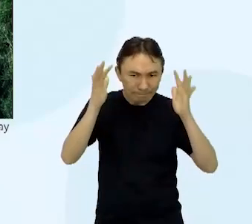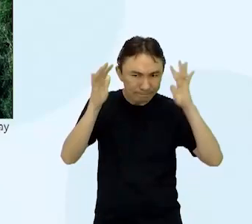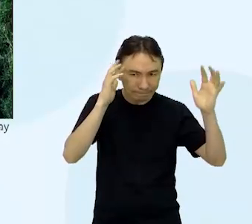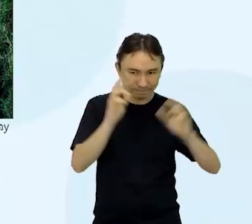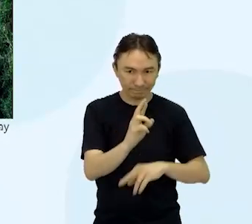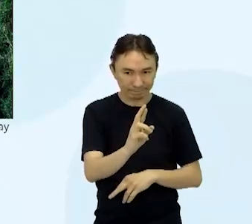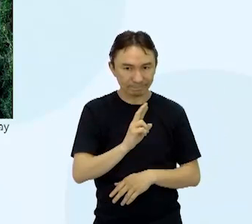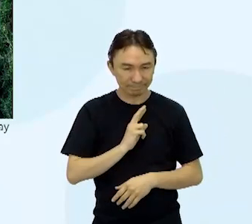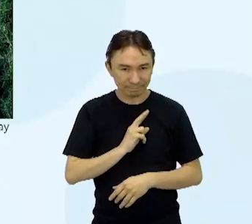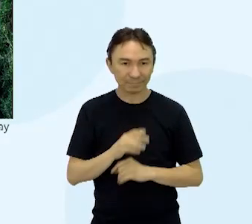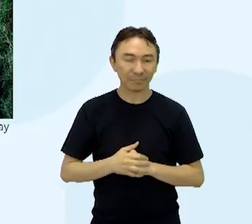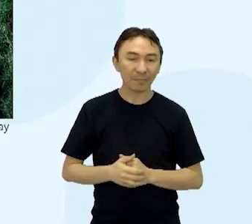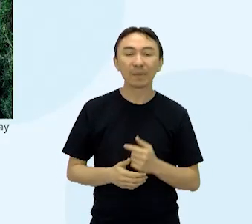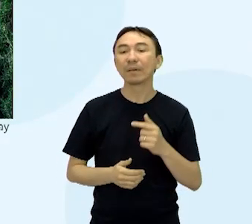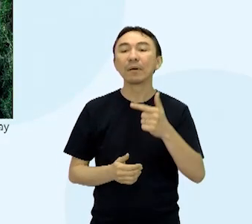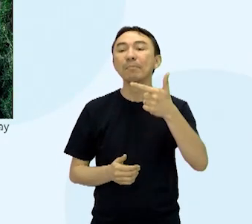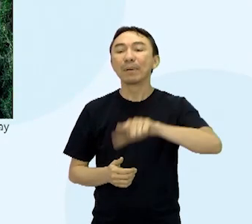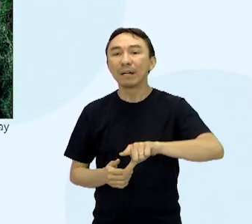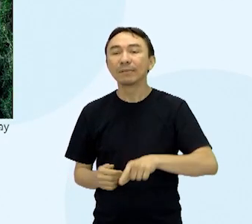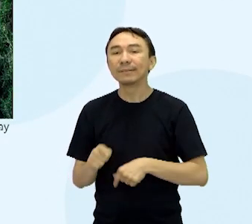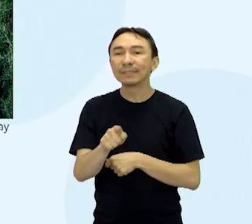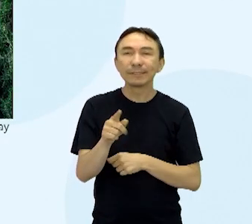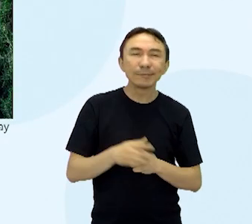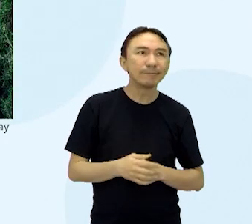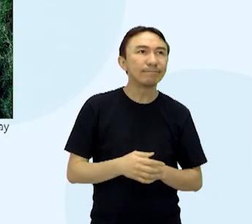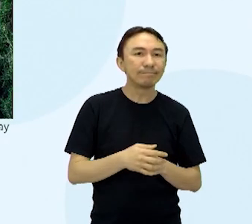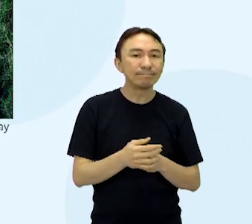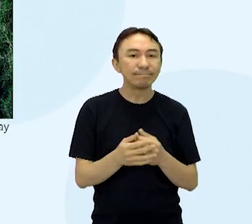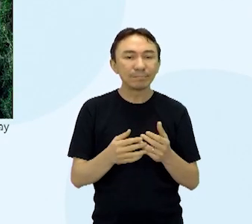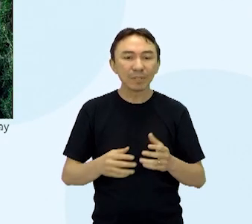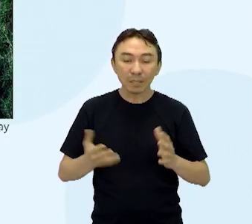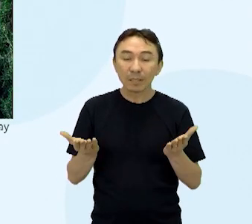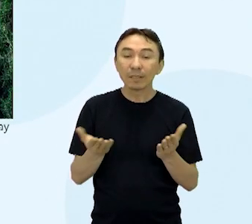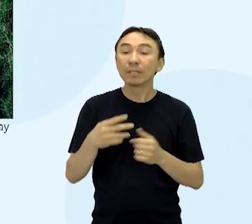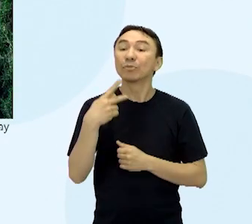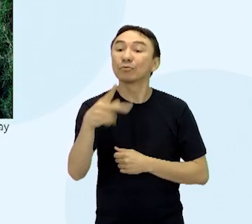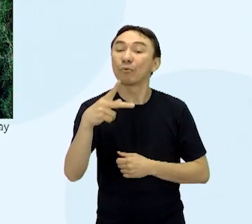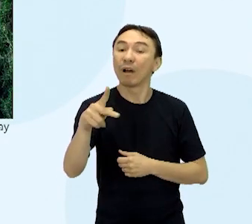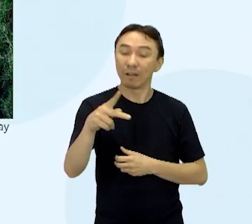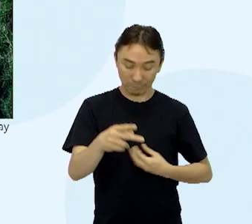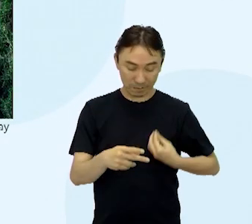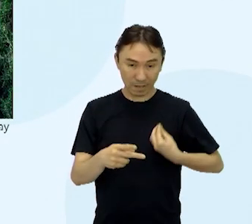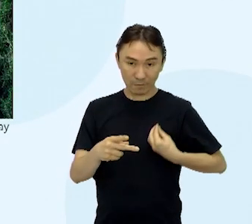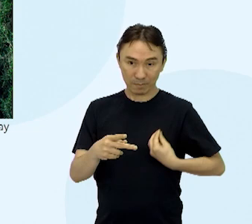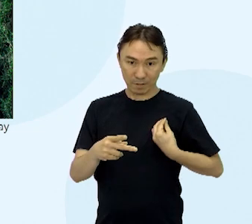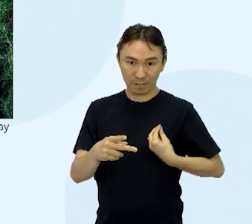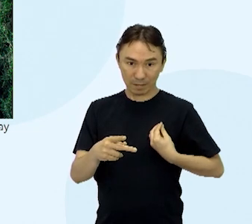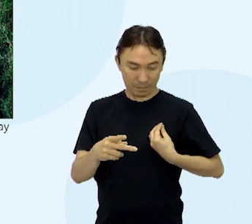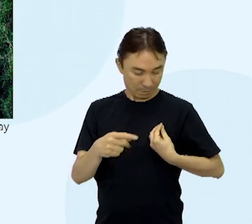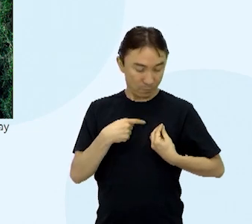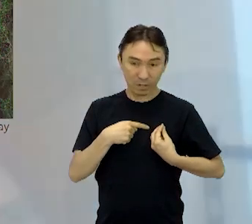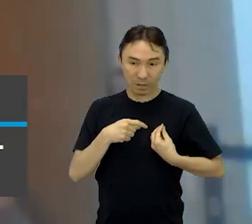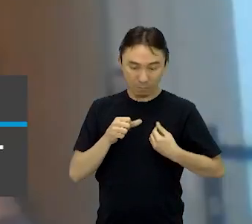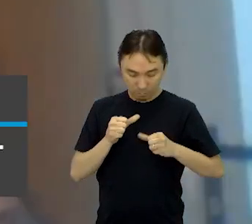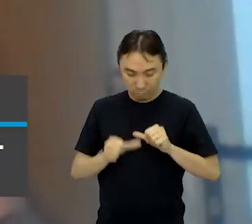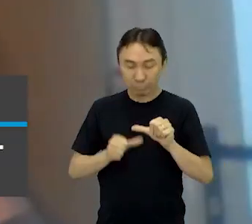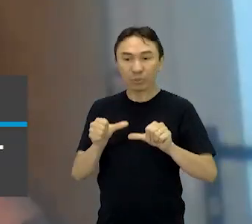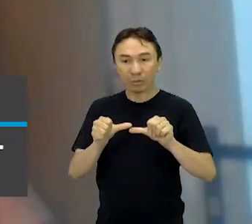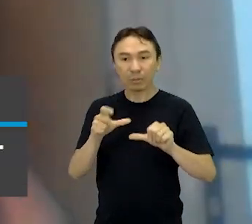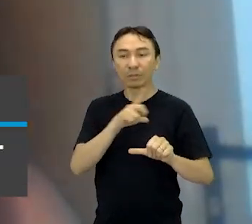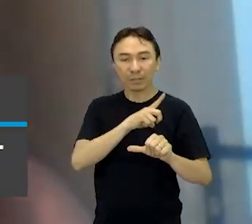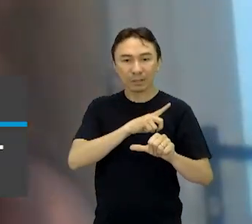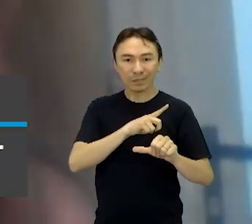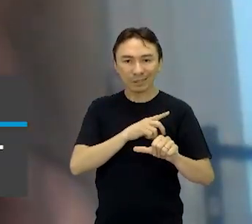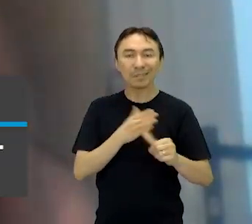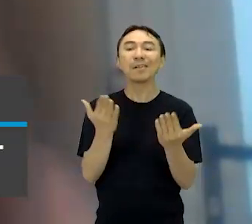Que mudanças você percebeu que ocorreram na sua vida nesse período? Vamos compartilhar?